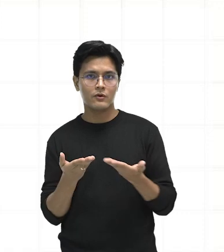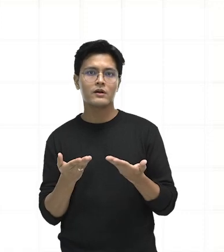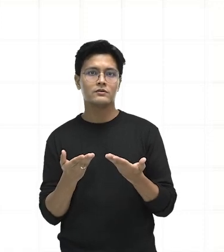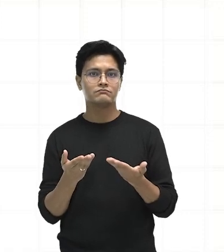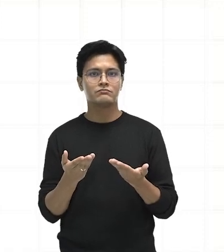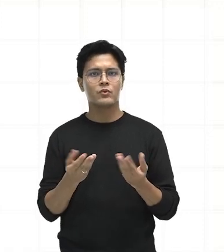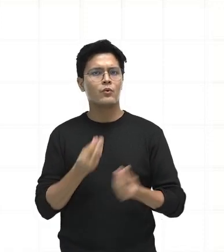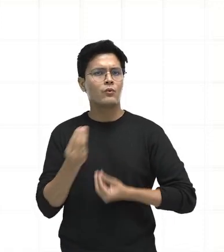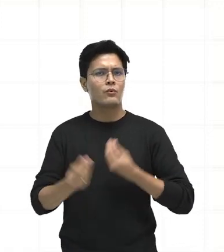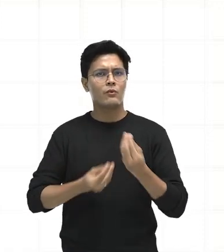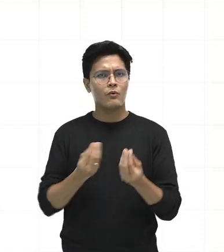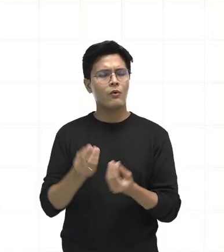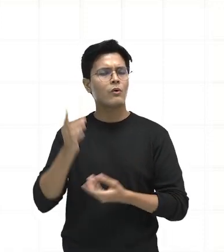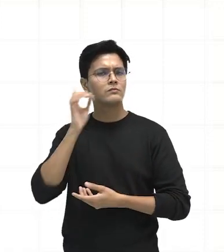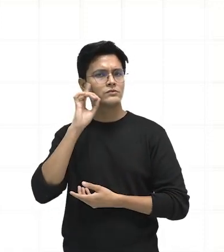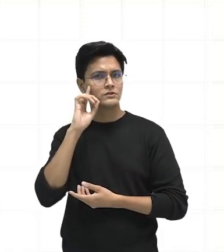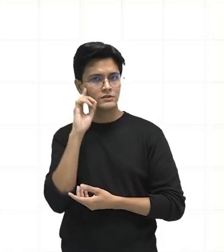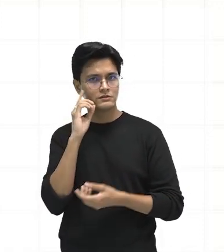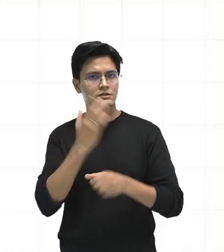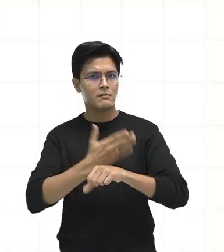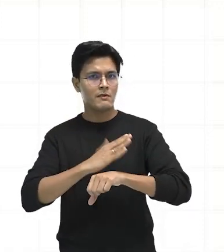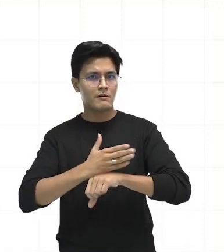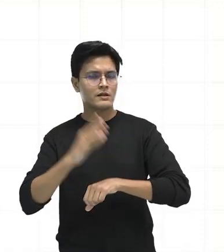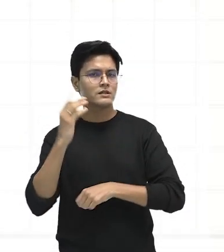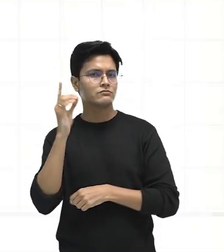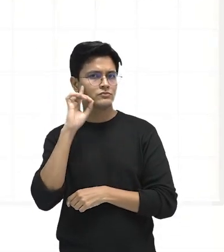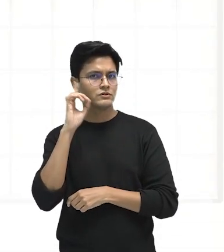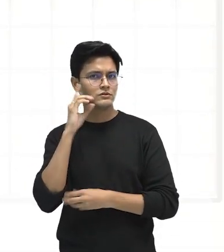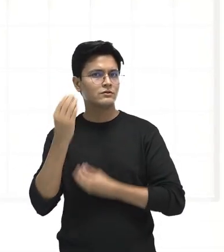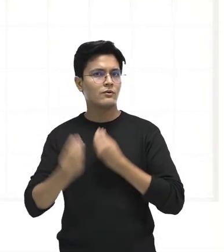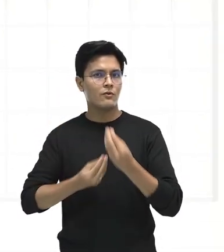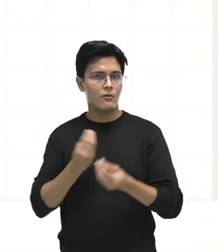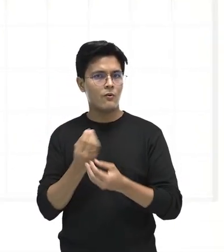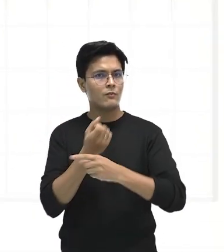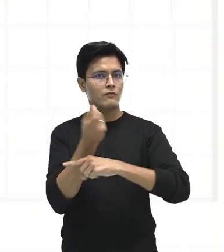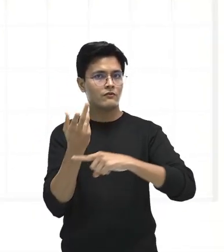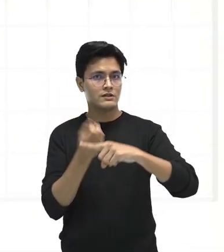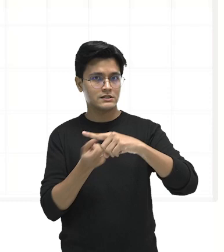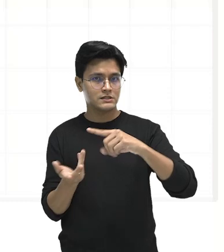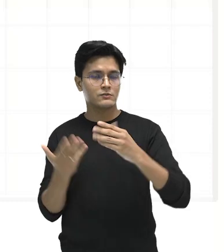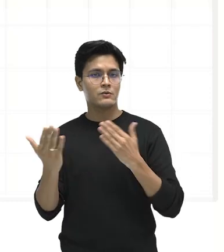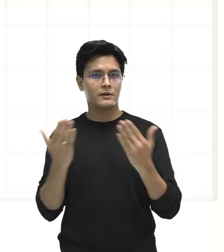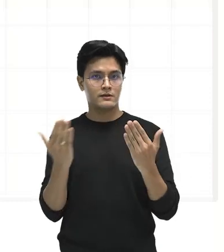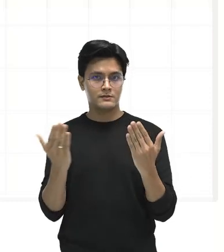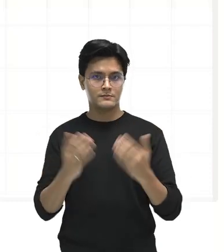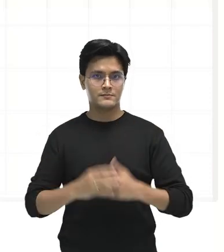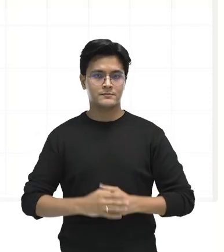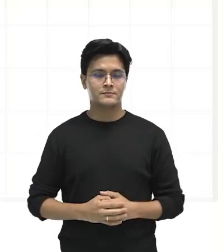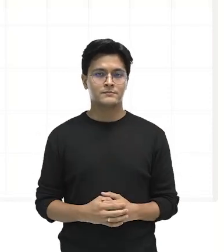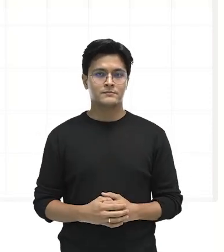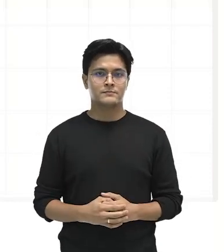dia, situações práticas, né? Para a gente comparar as frações aí.